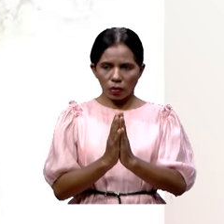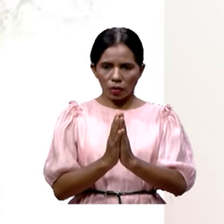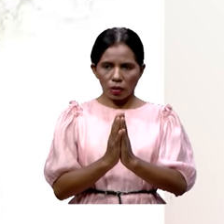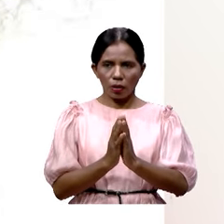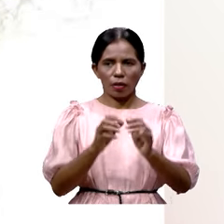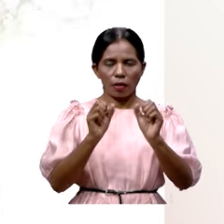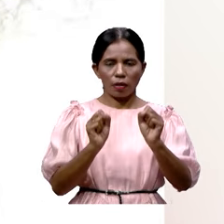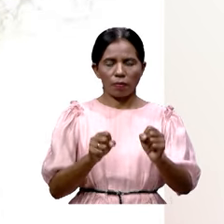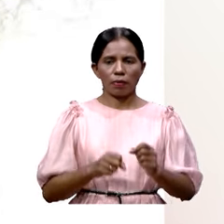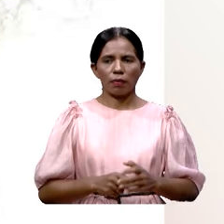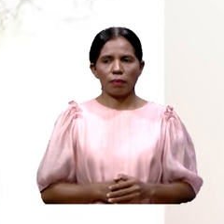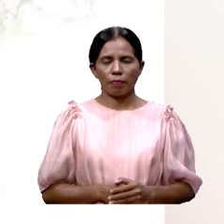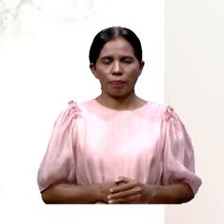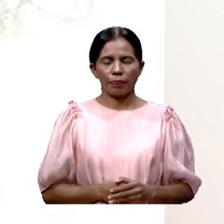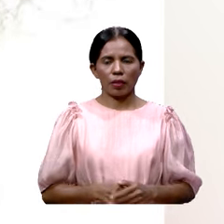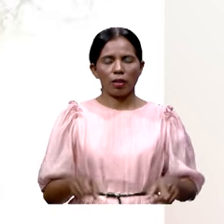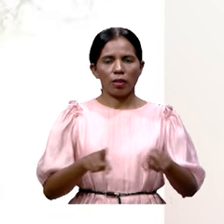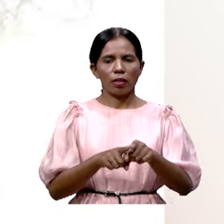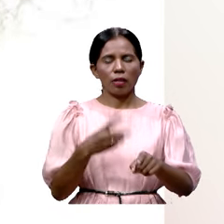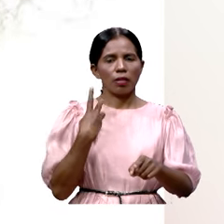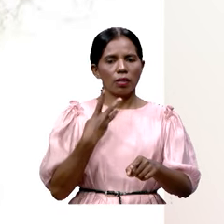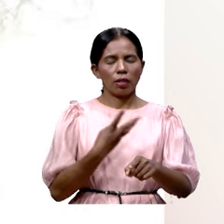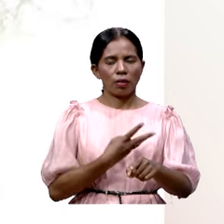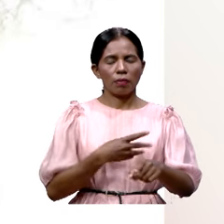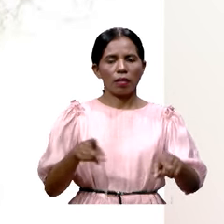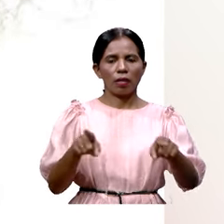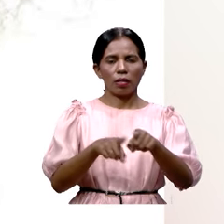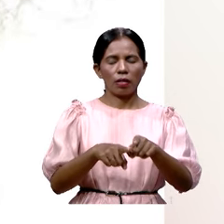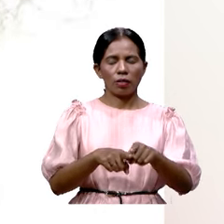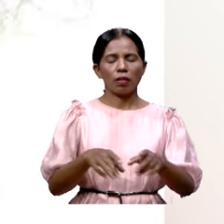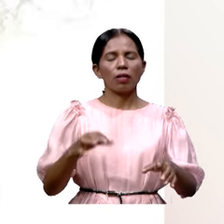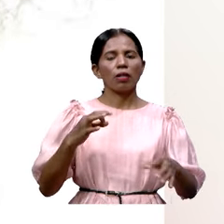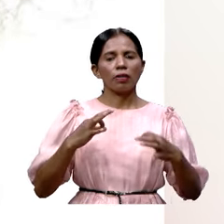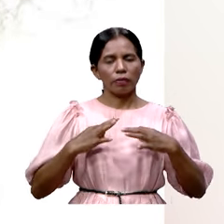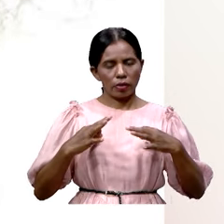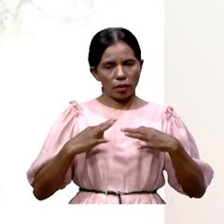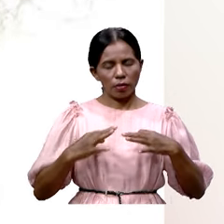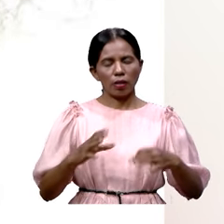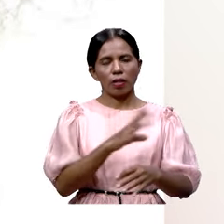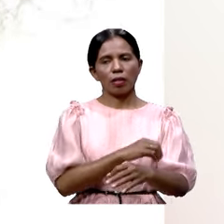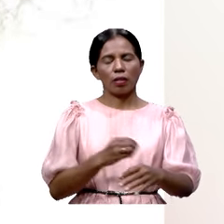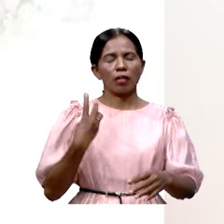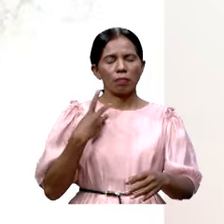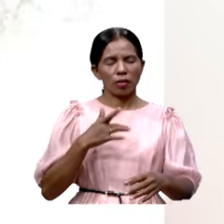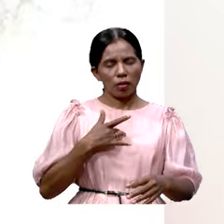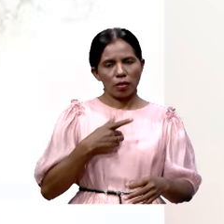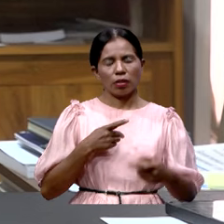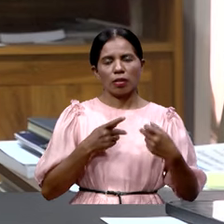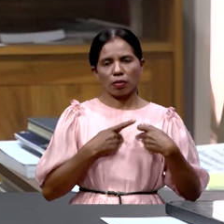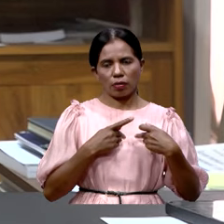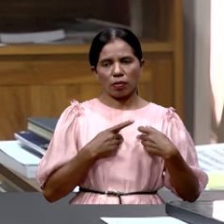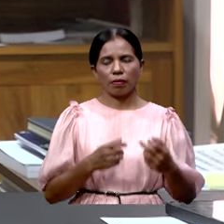reforma ne belme sira duni hane se it animal diet jan or descanse da ia de special mak amilaran moras mak kona be buat